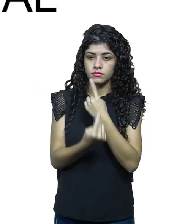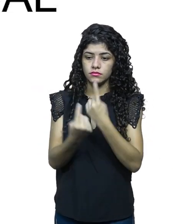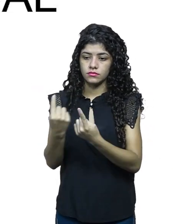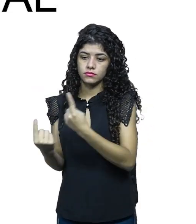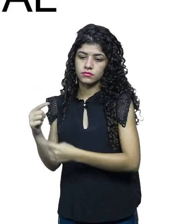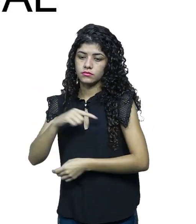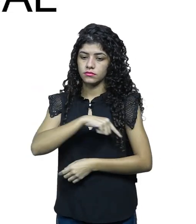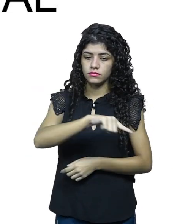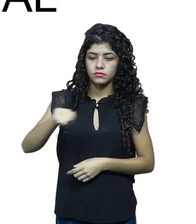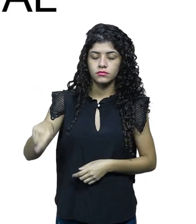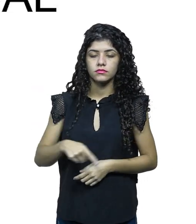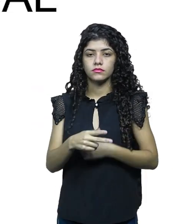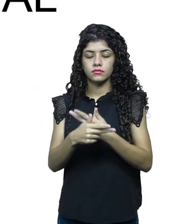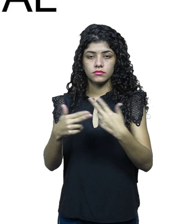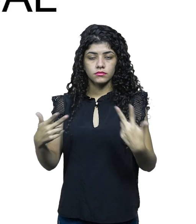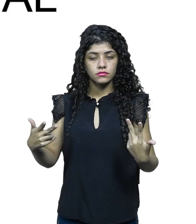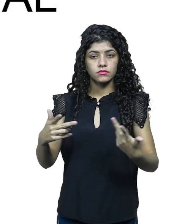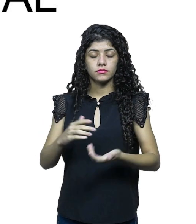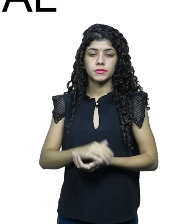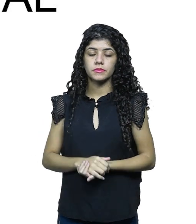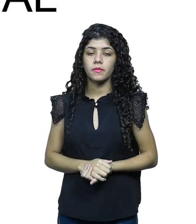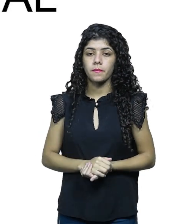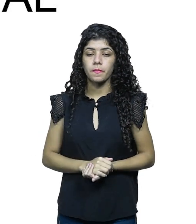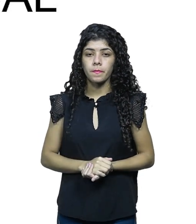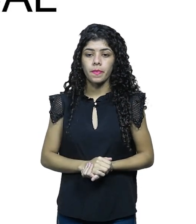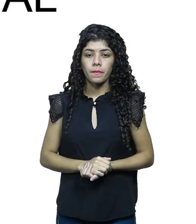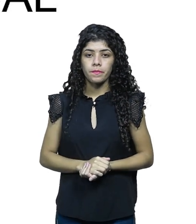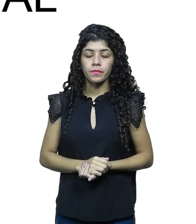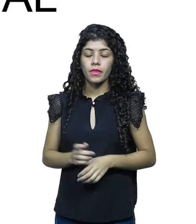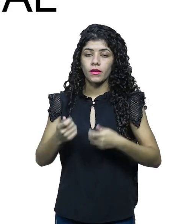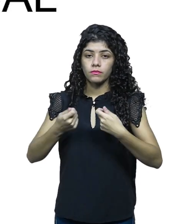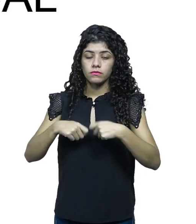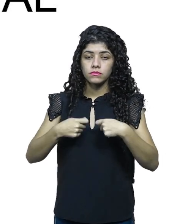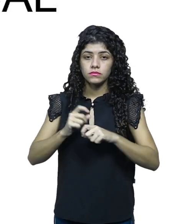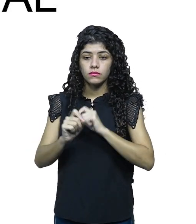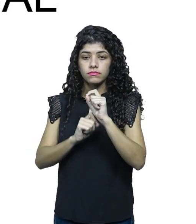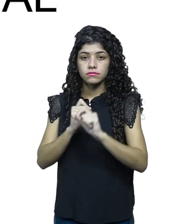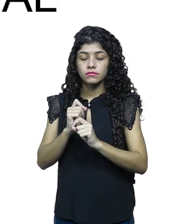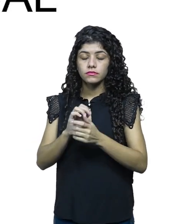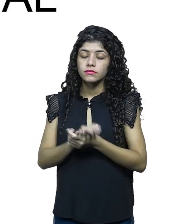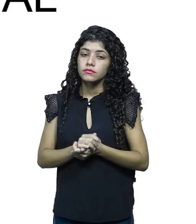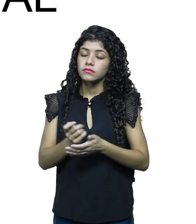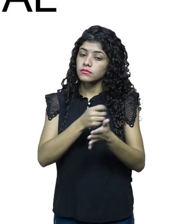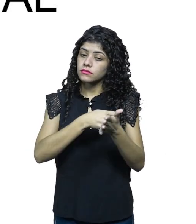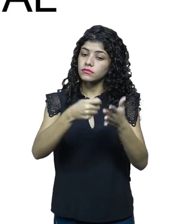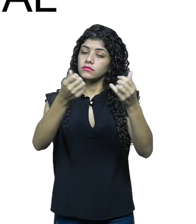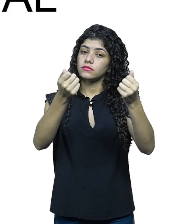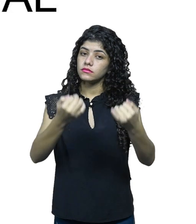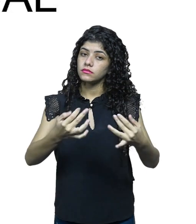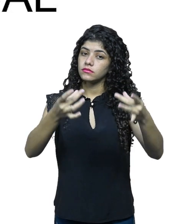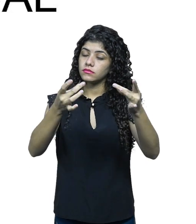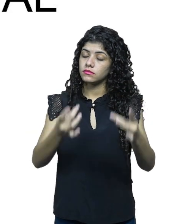por diversos elementos, diversos espaços internos, locais específicos, eu preciso assinalar isso